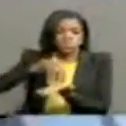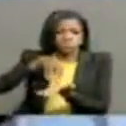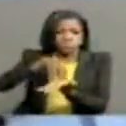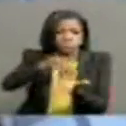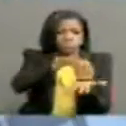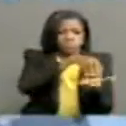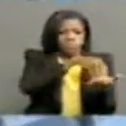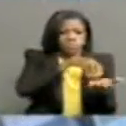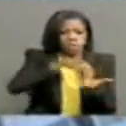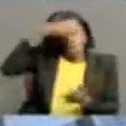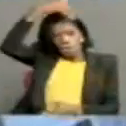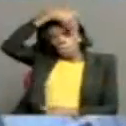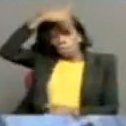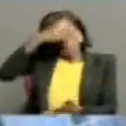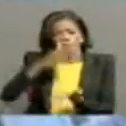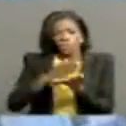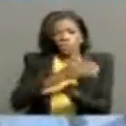já foram validadas